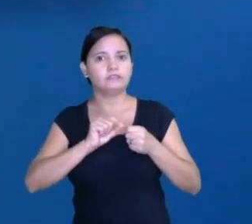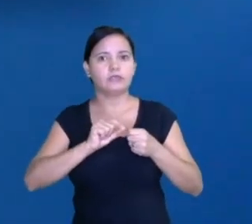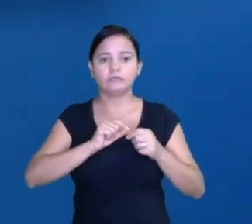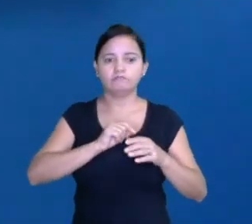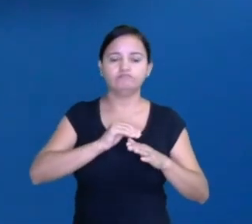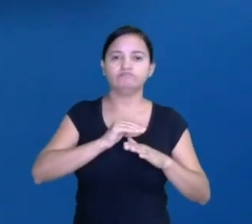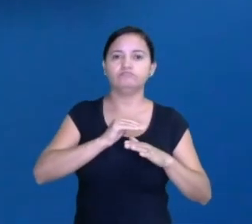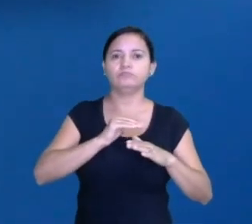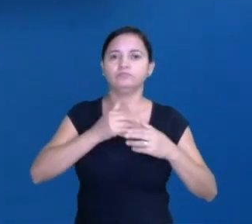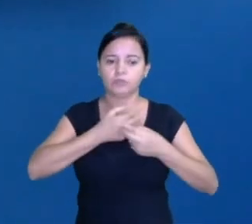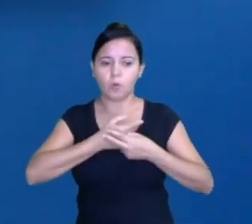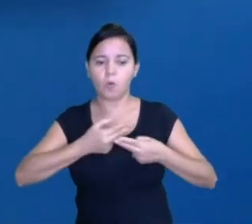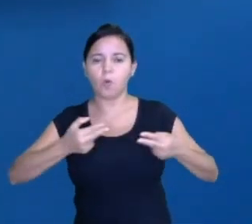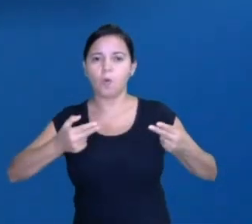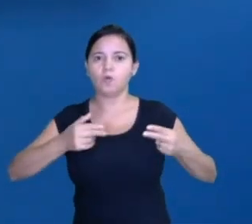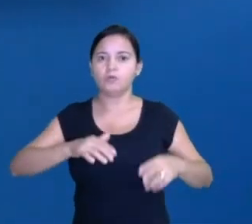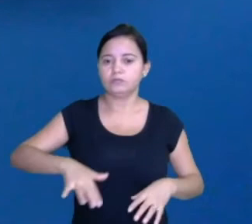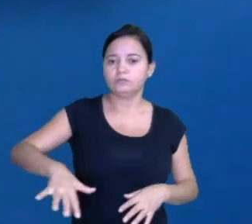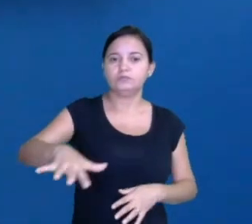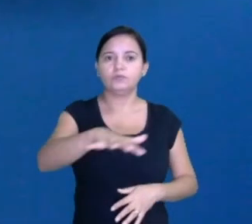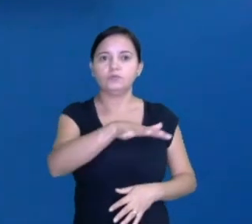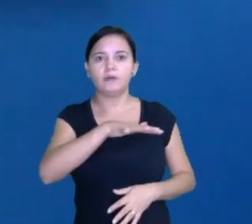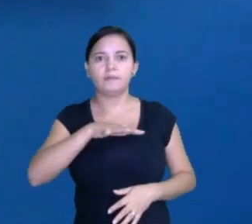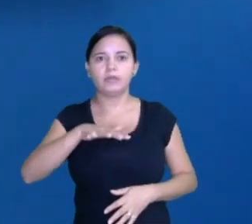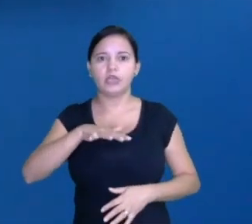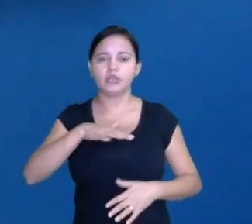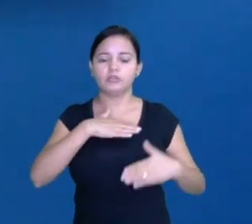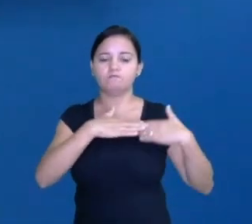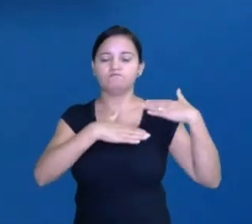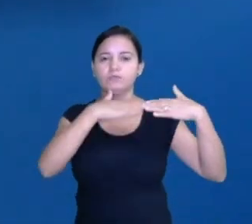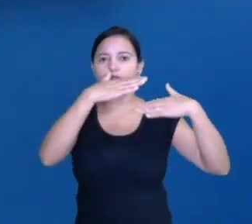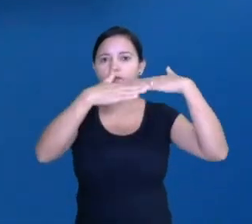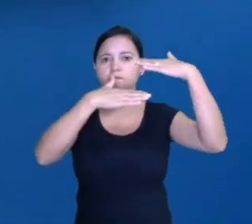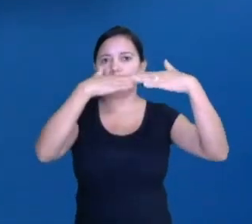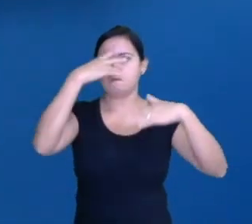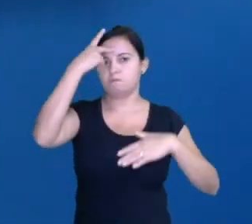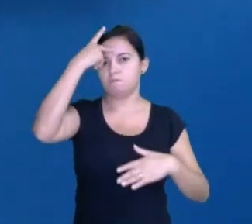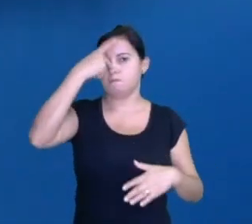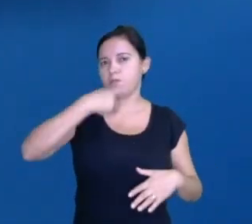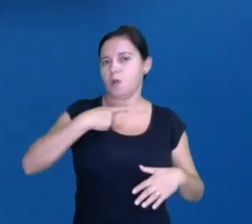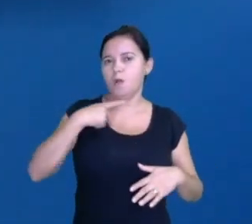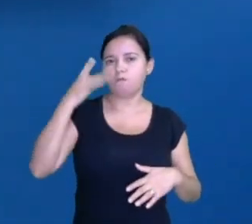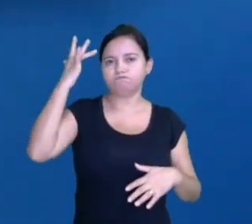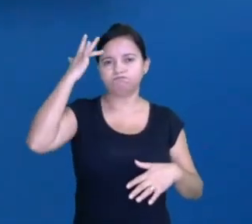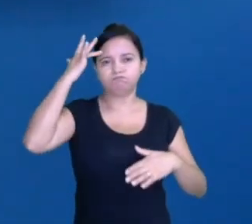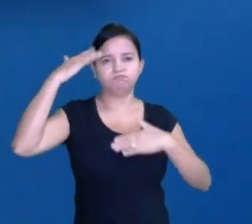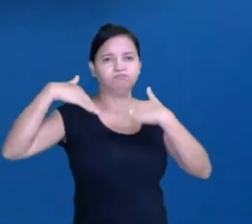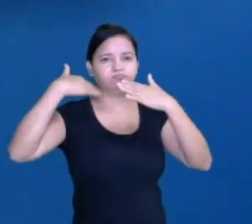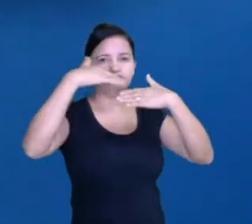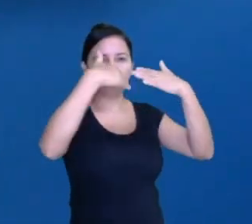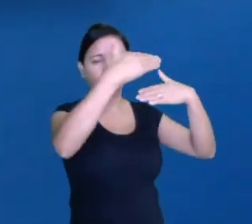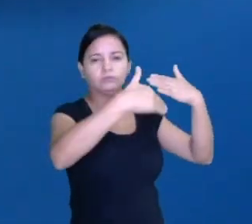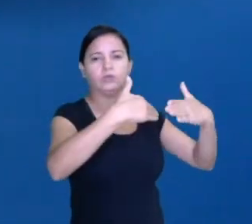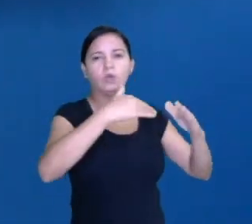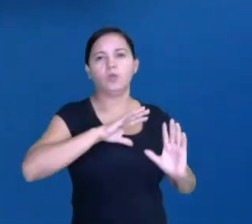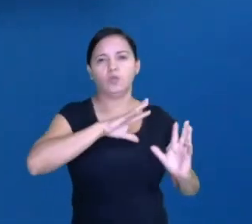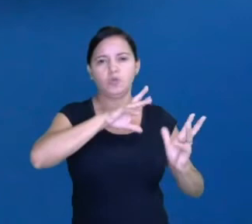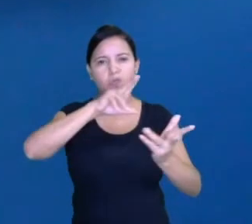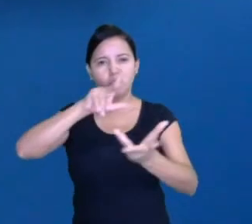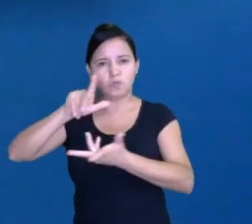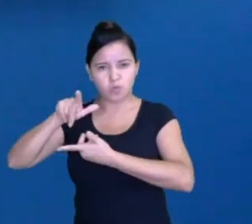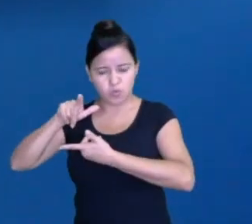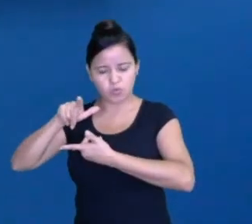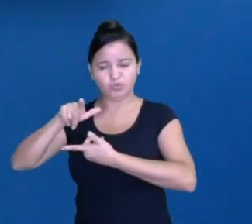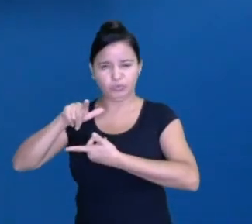completa, o seu ambiente de crescimento pessoal, do seu ambiente produtivo, no mundo não